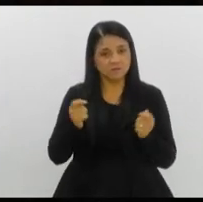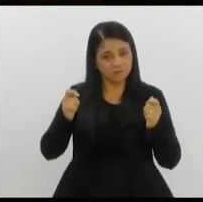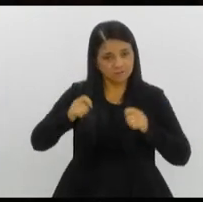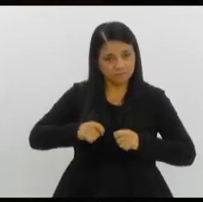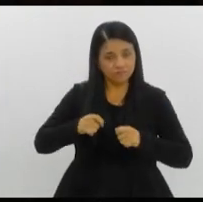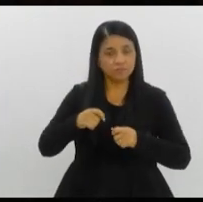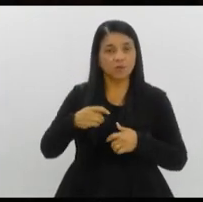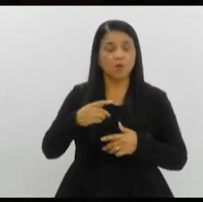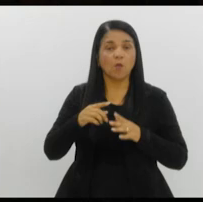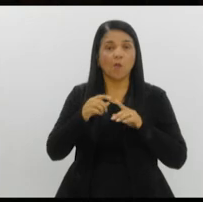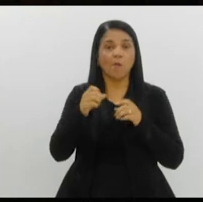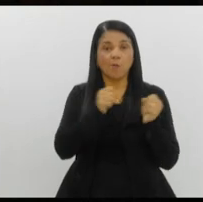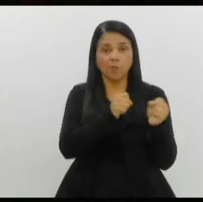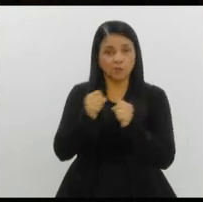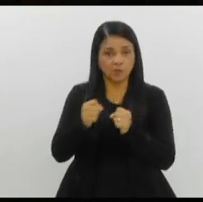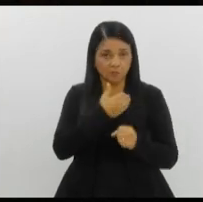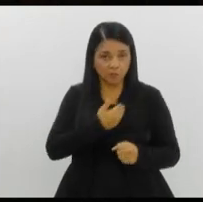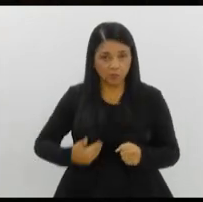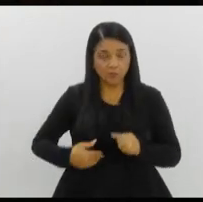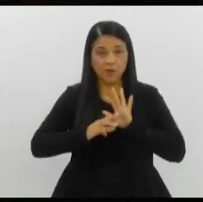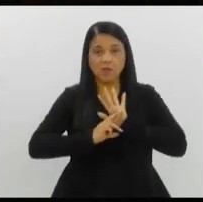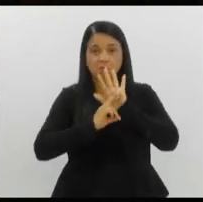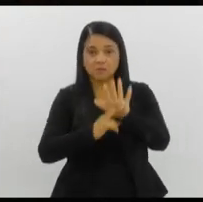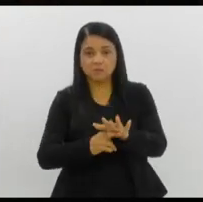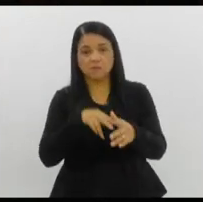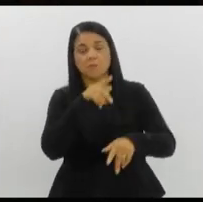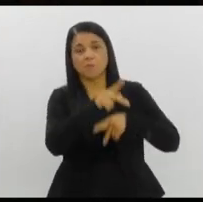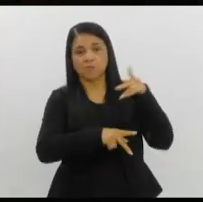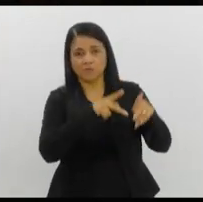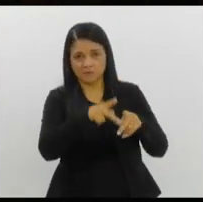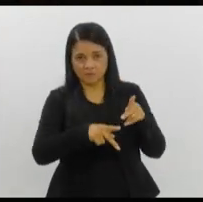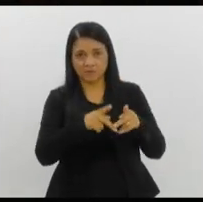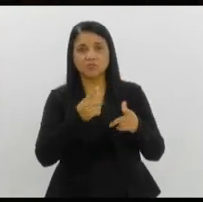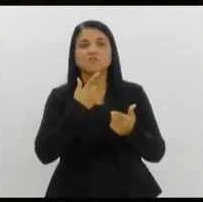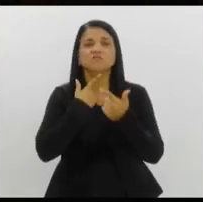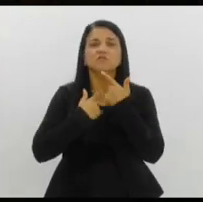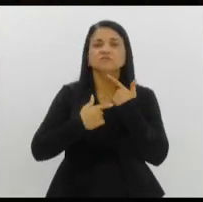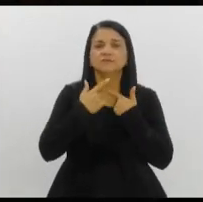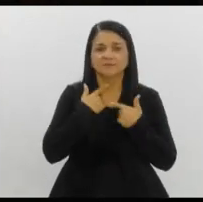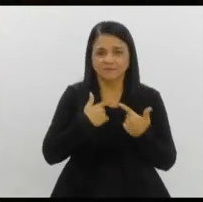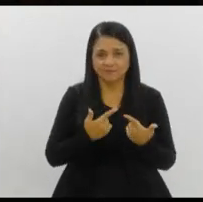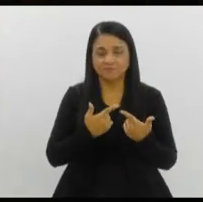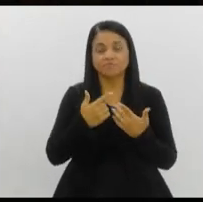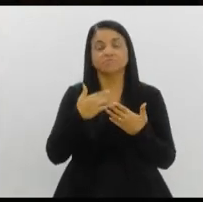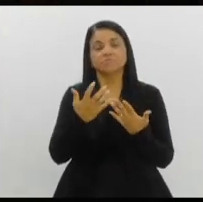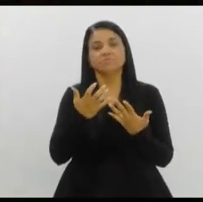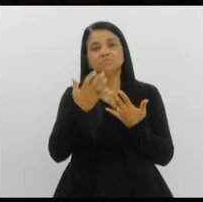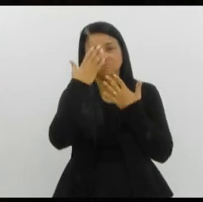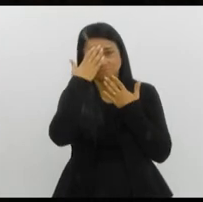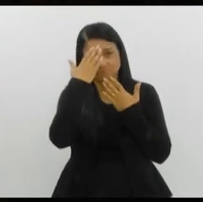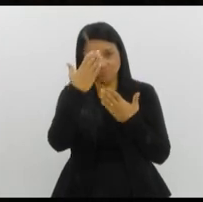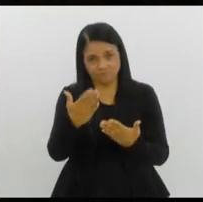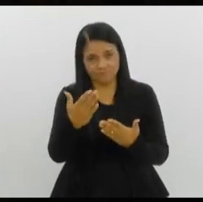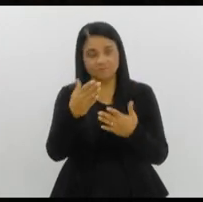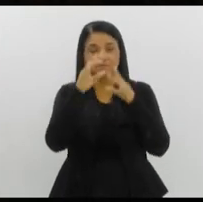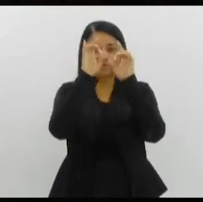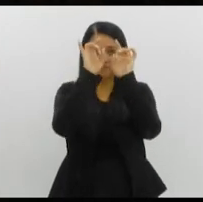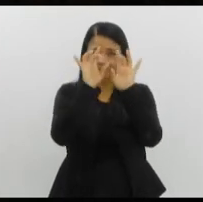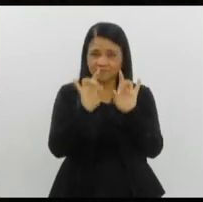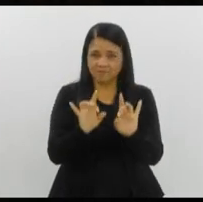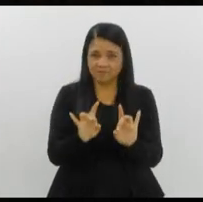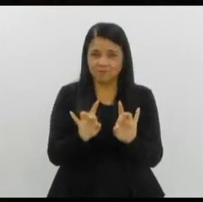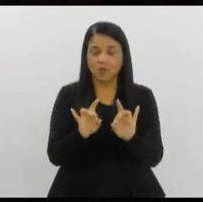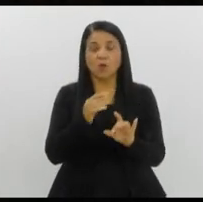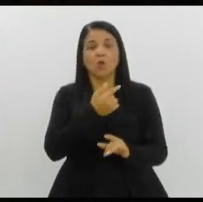público e representamos a população nos seus anseios. Então fica aqui o meu agradecimento muito especial